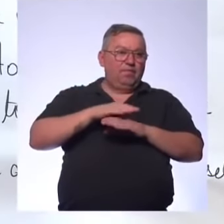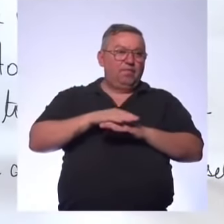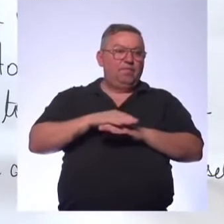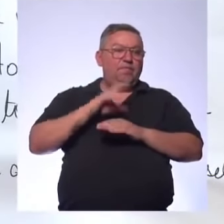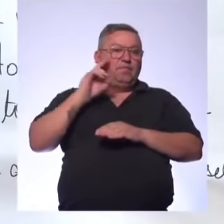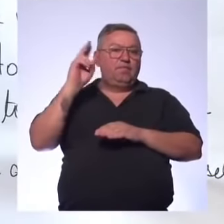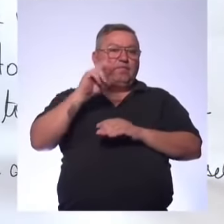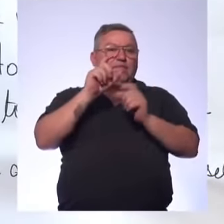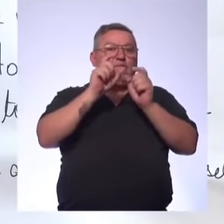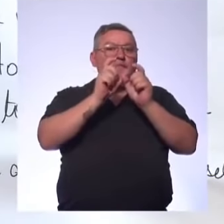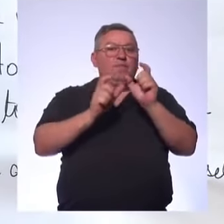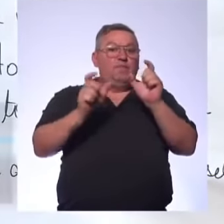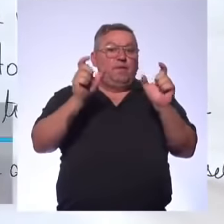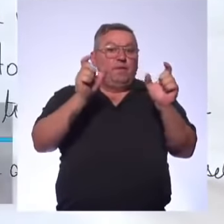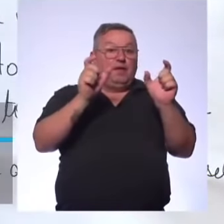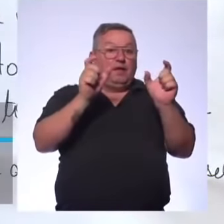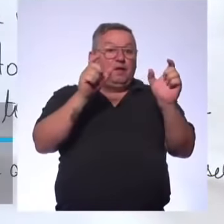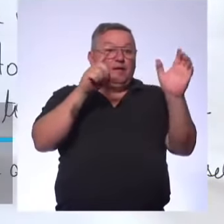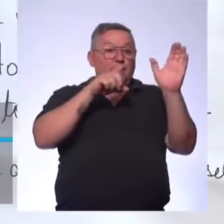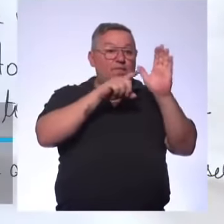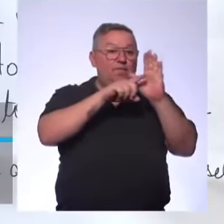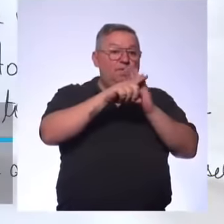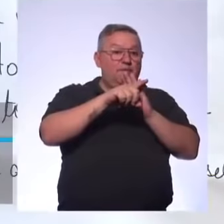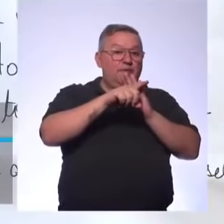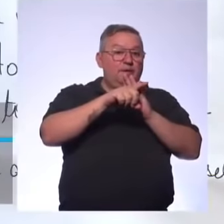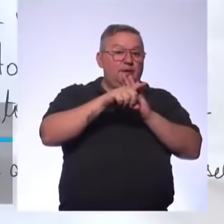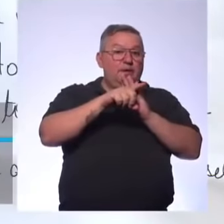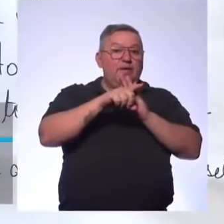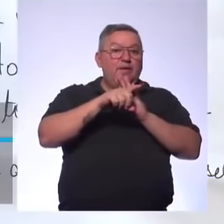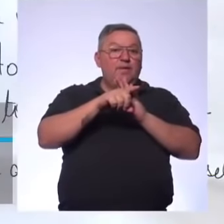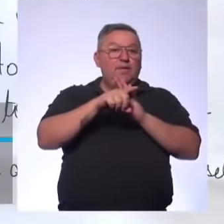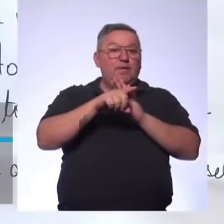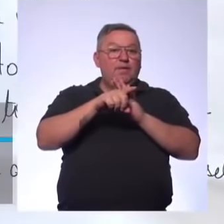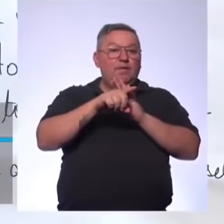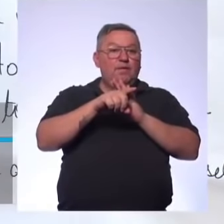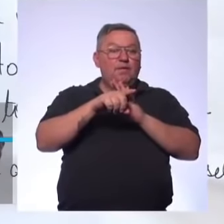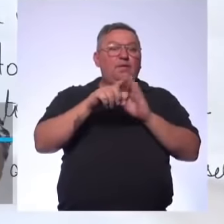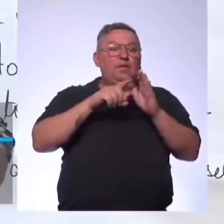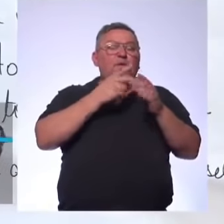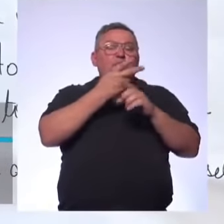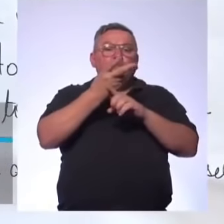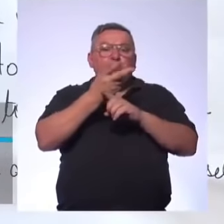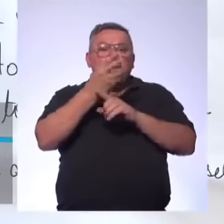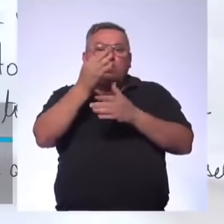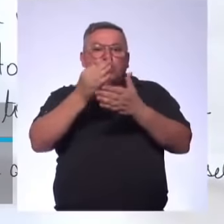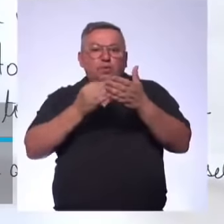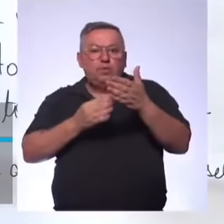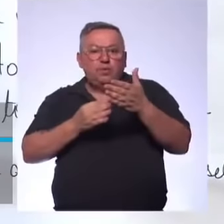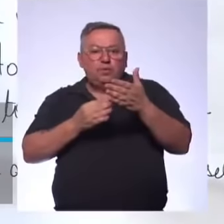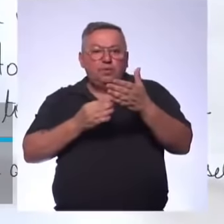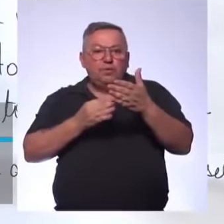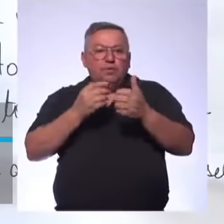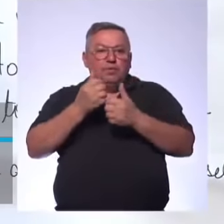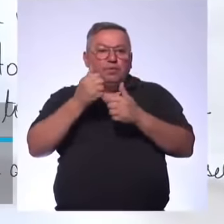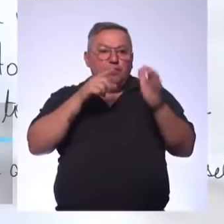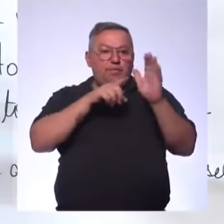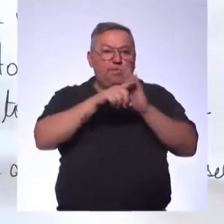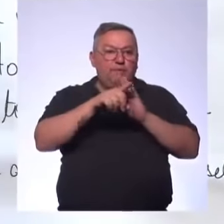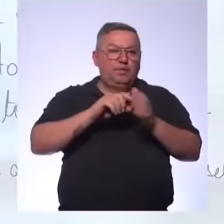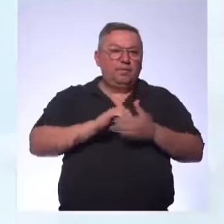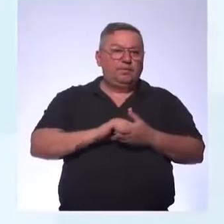lá pega uma palavra da pergunta vai pega da pergunta e procura lá no texto você vai colocar